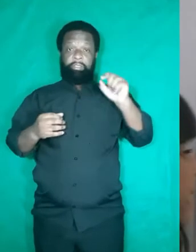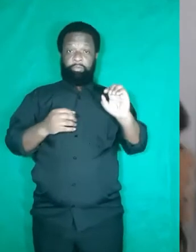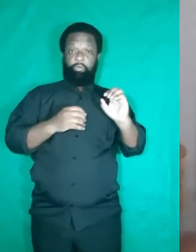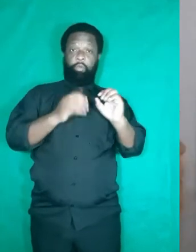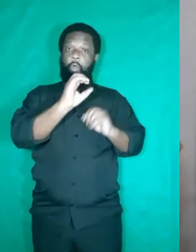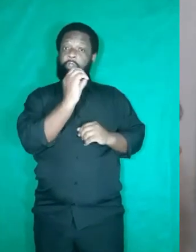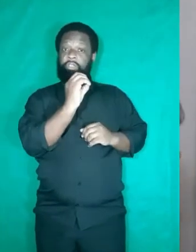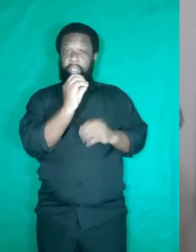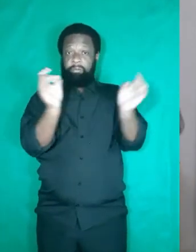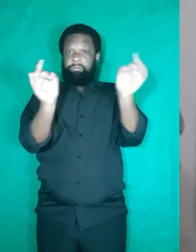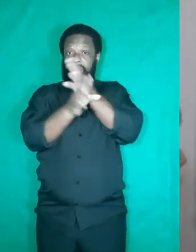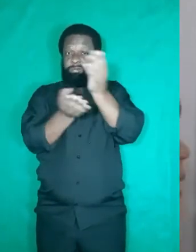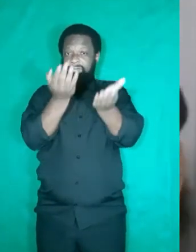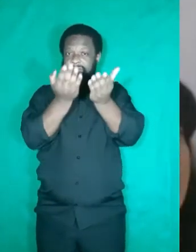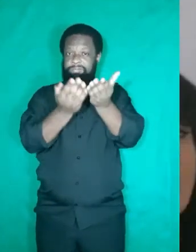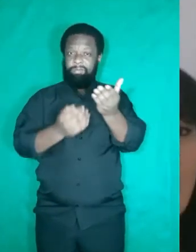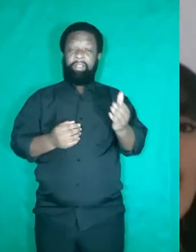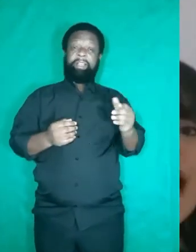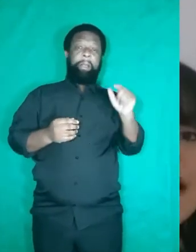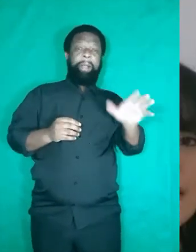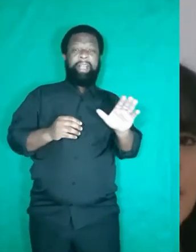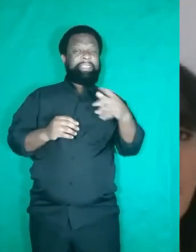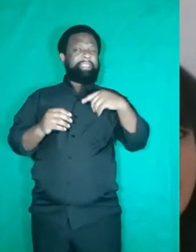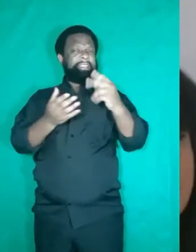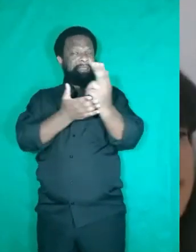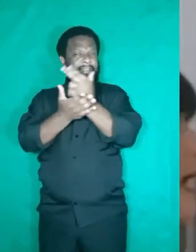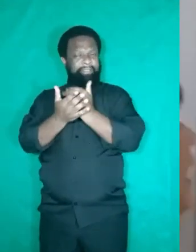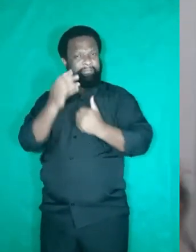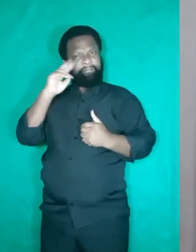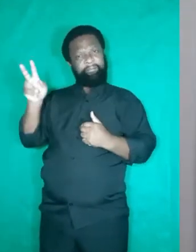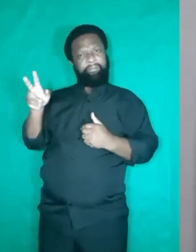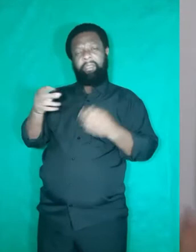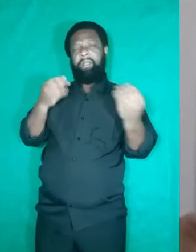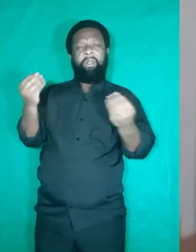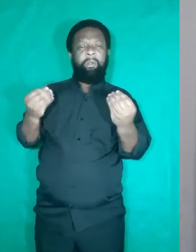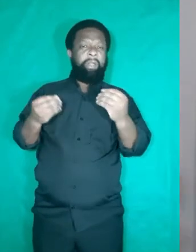hidrogênios também. Porém, essa não é a maneira correta de representar